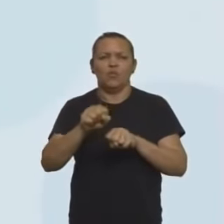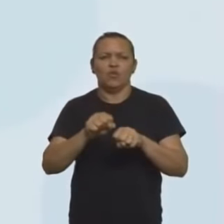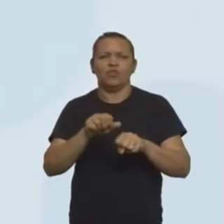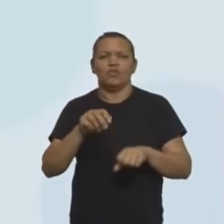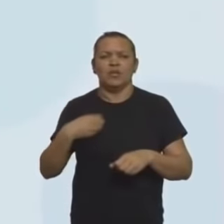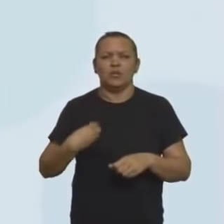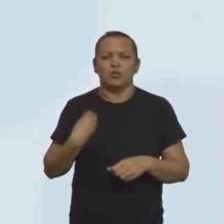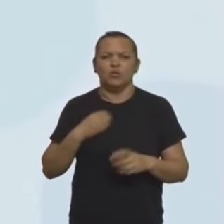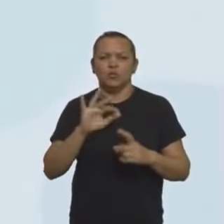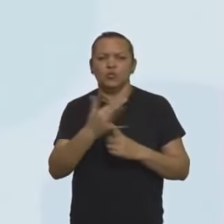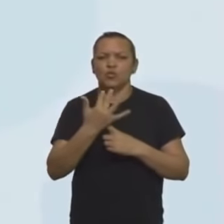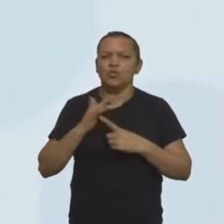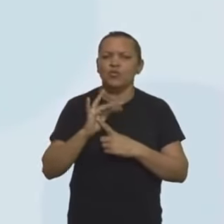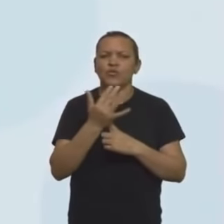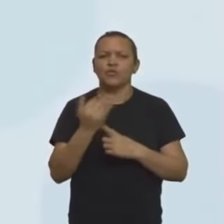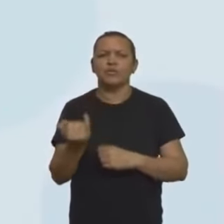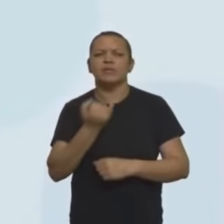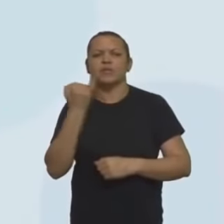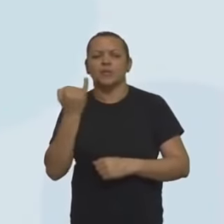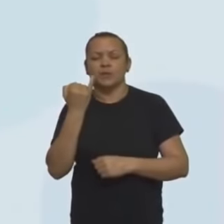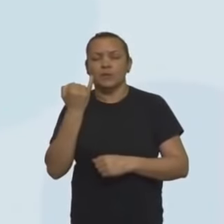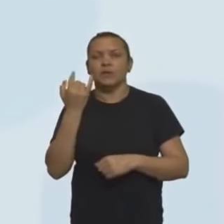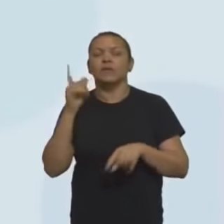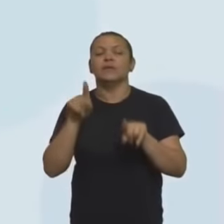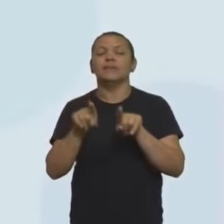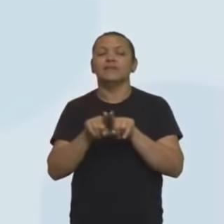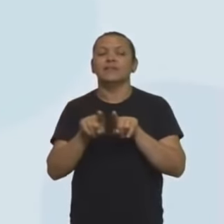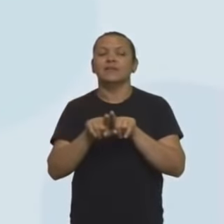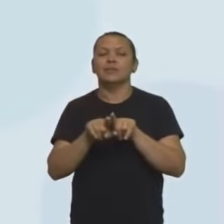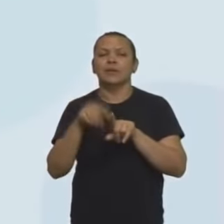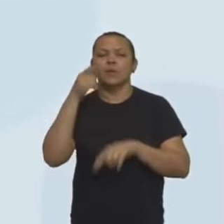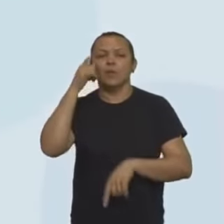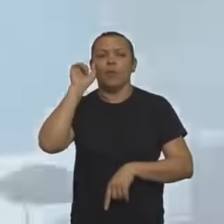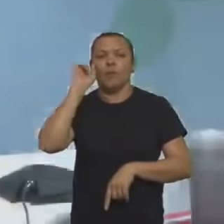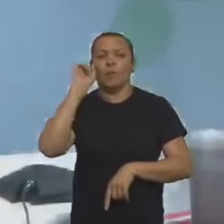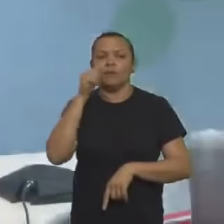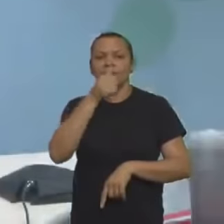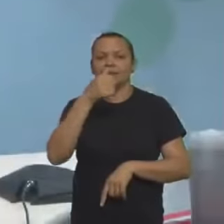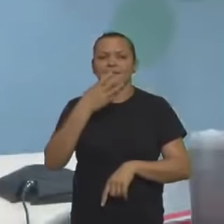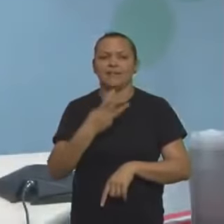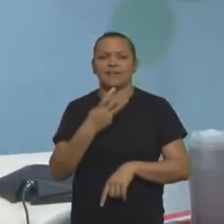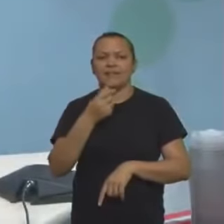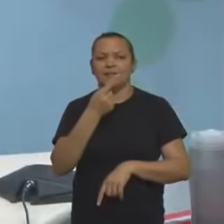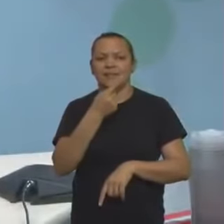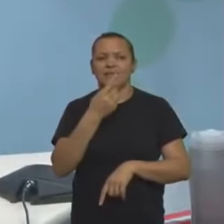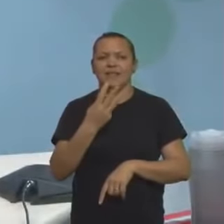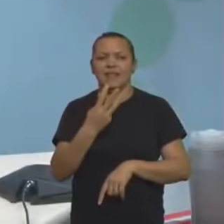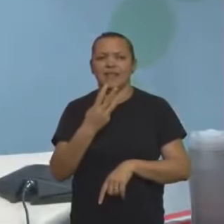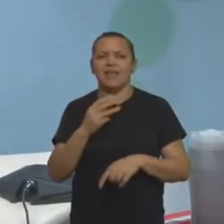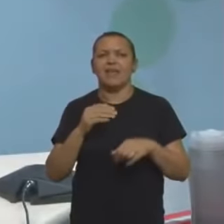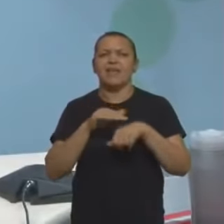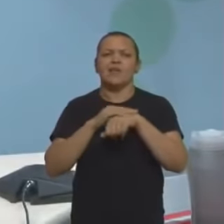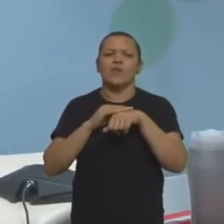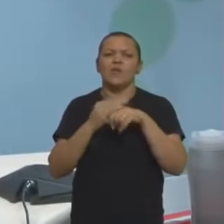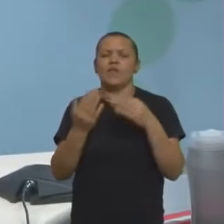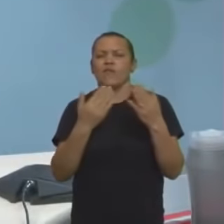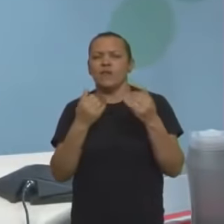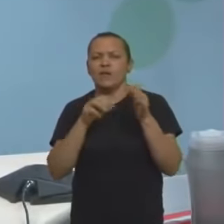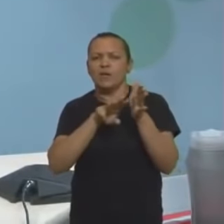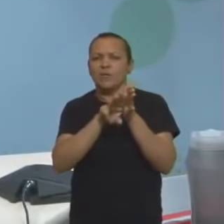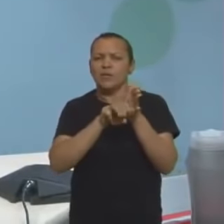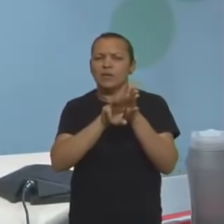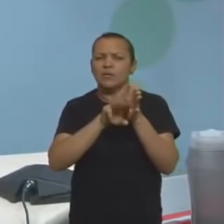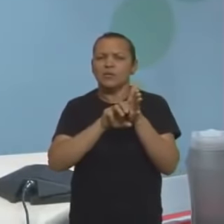para o desenvolvimento do projeto de vida. Ontem, né, no dia 13, a conversa foi sobre